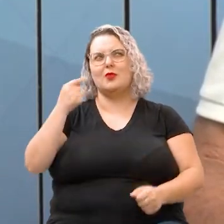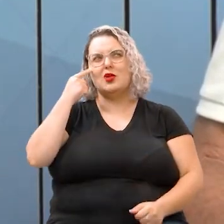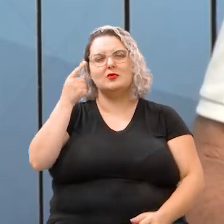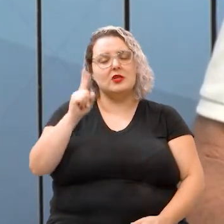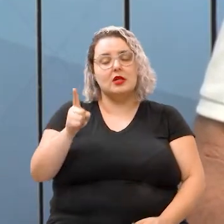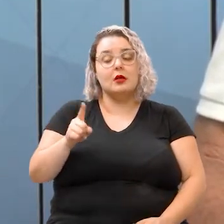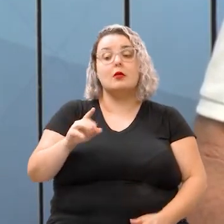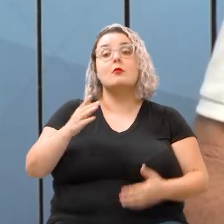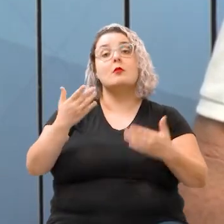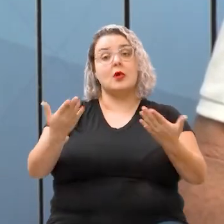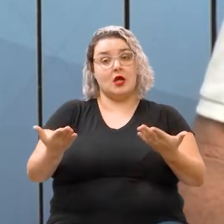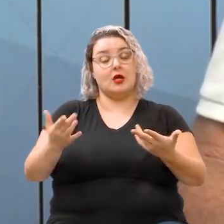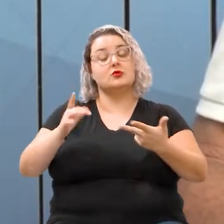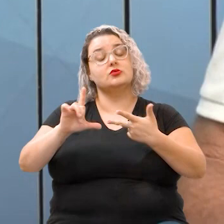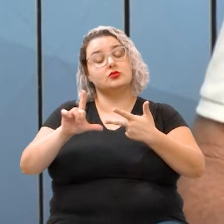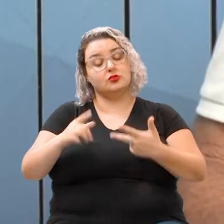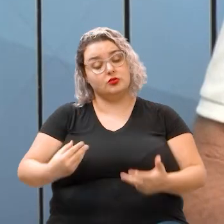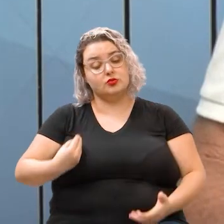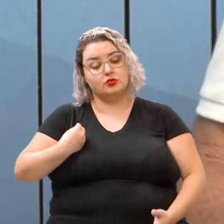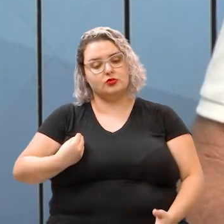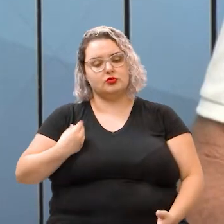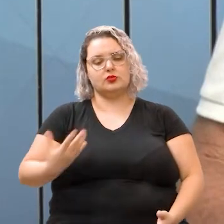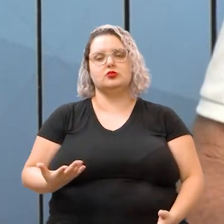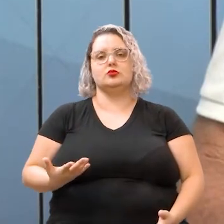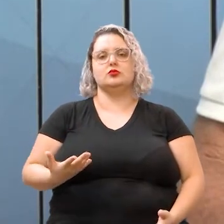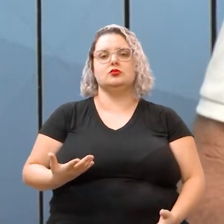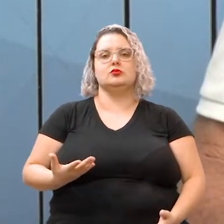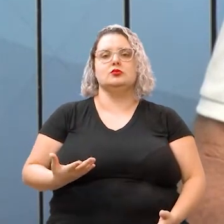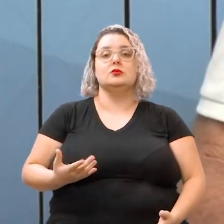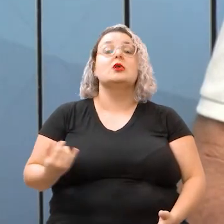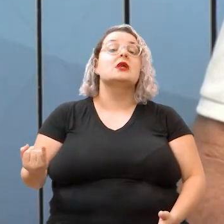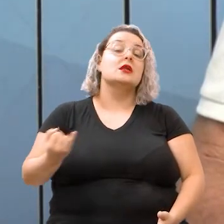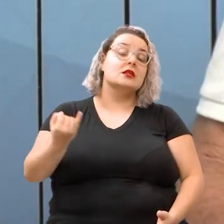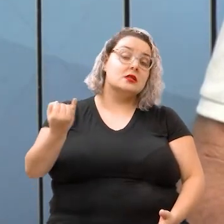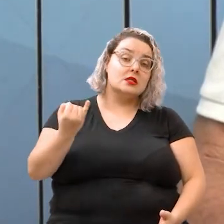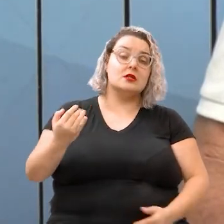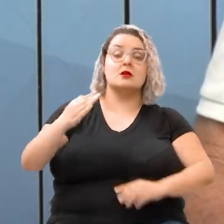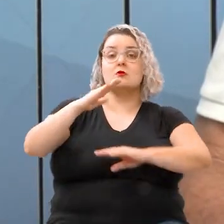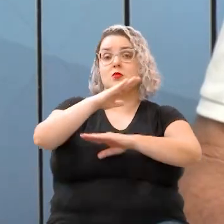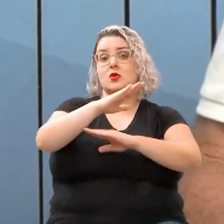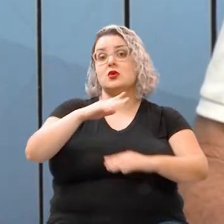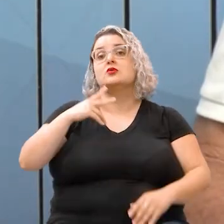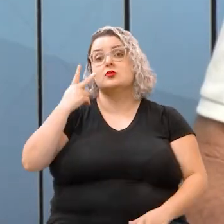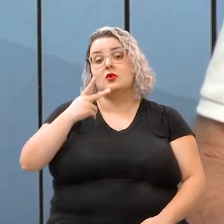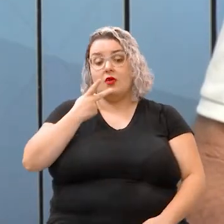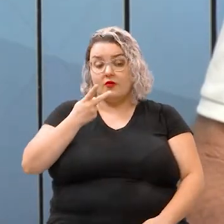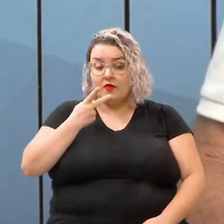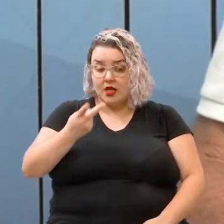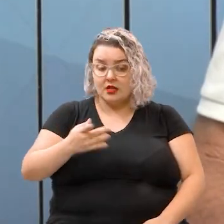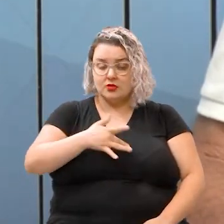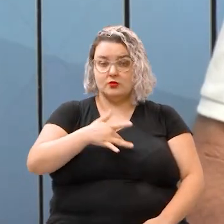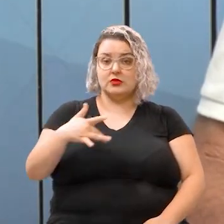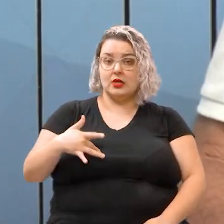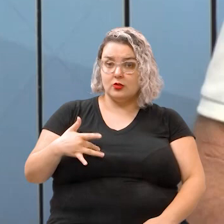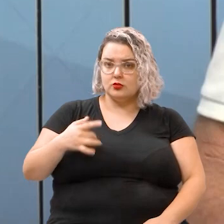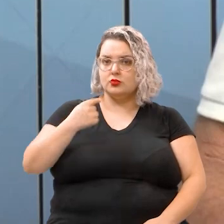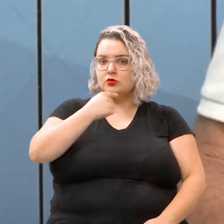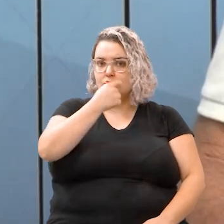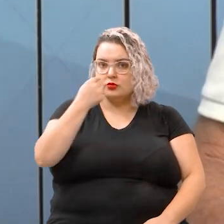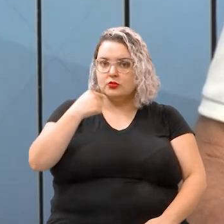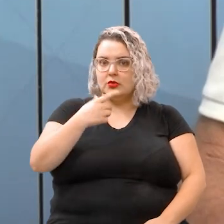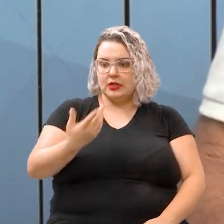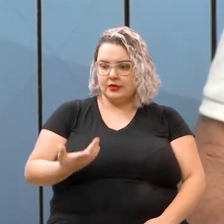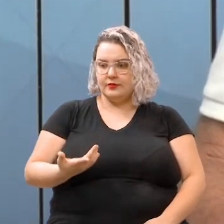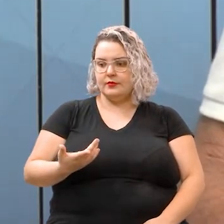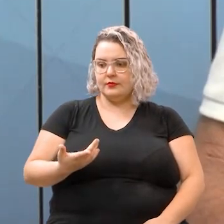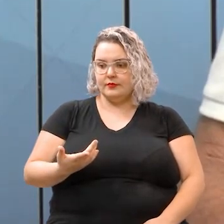mas a presença do Legislativo, da importância da Câmara dos Vereadores falando sobre saúde bucal, e aí